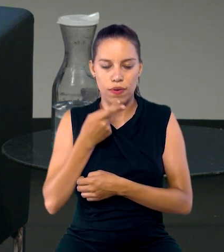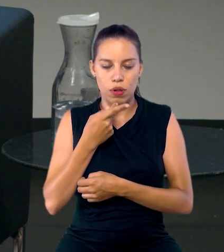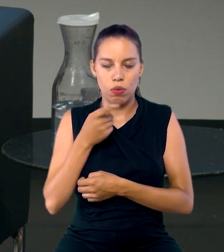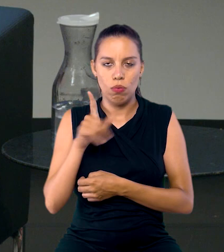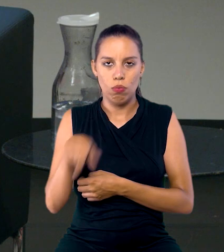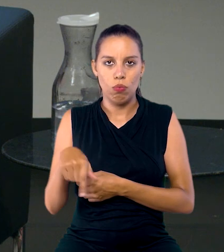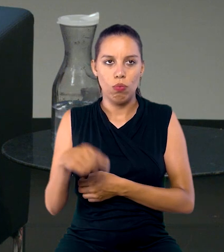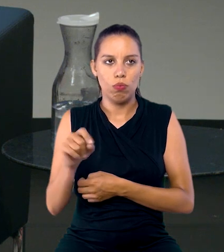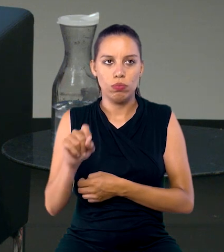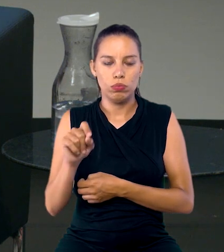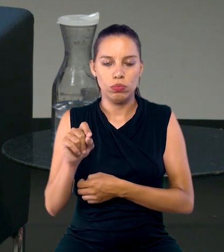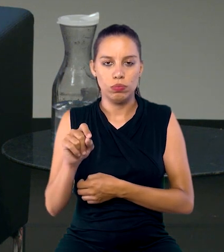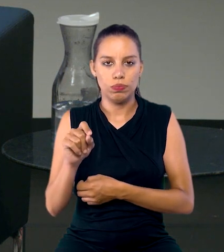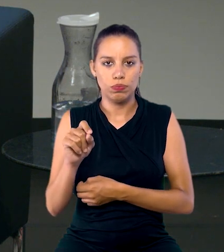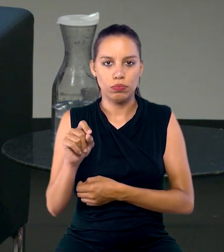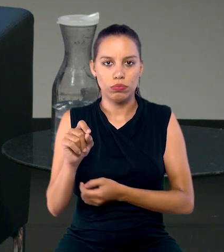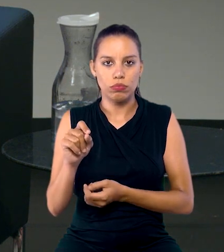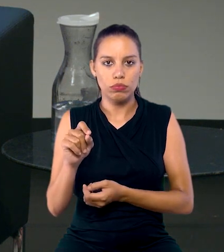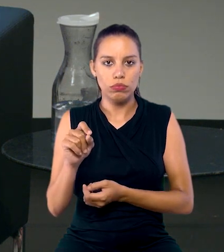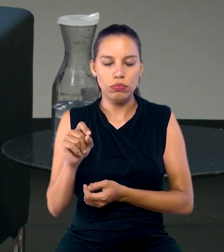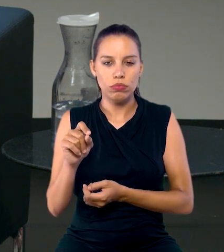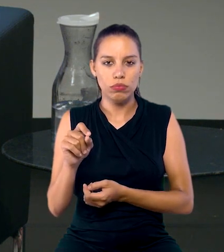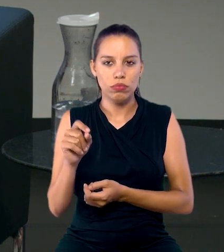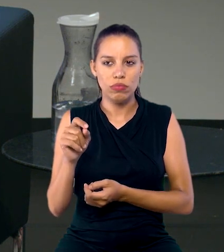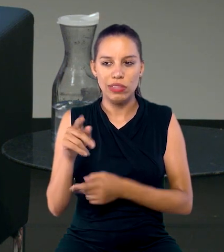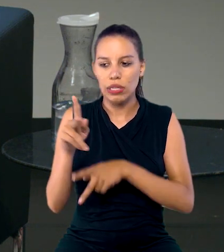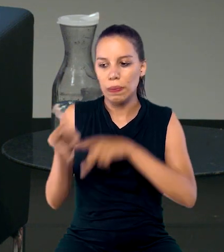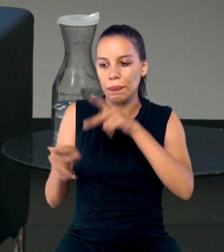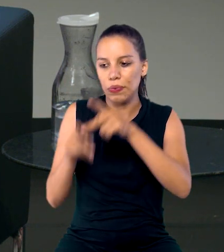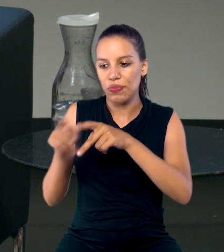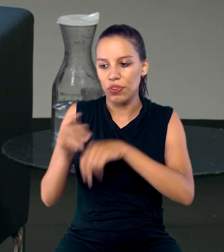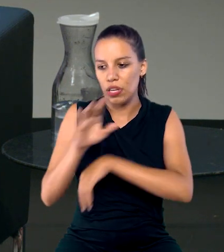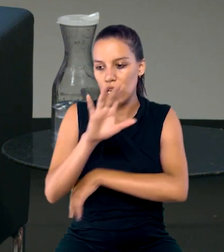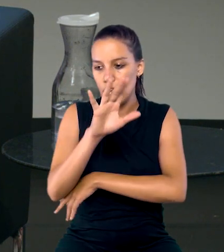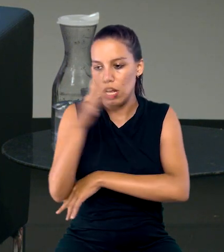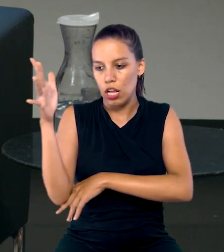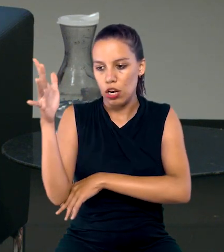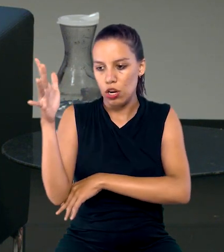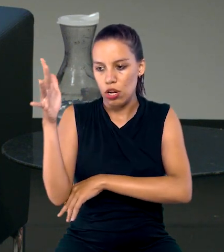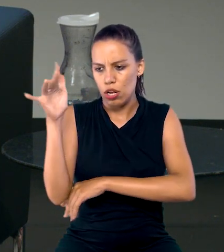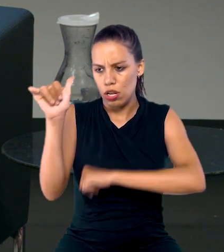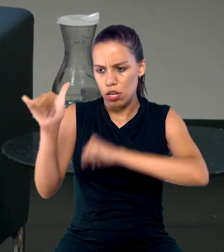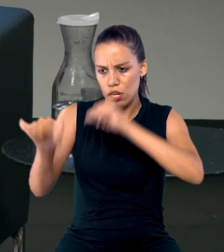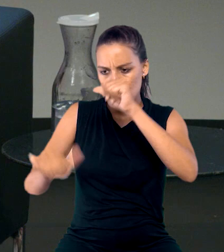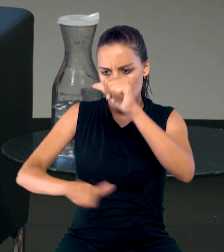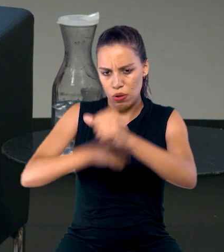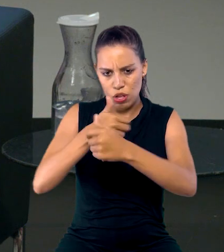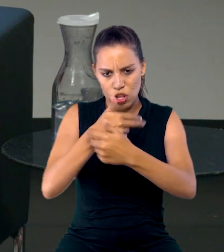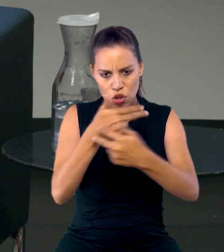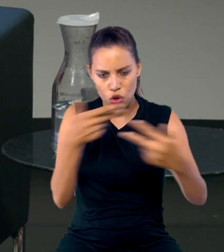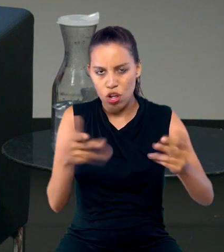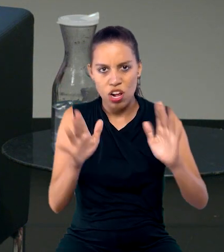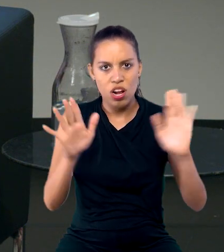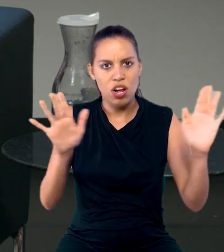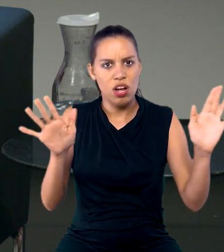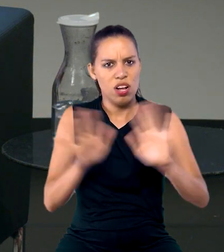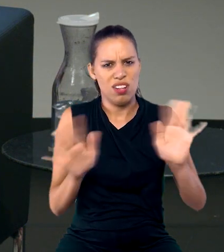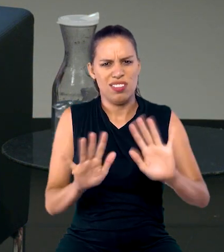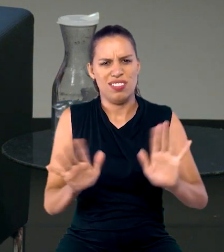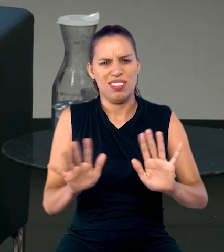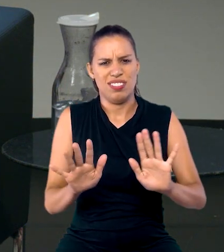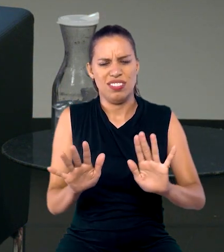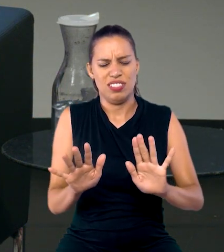a generosidade de ler, né? Os povos que não transformam natureza e vida em recurso, não